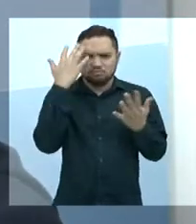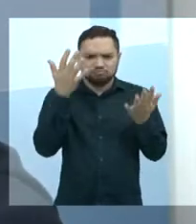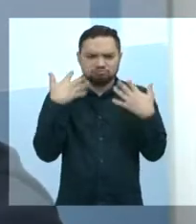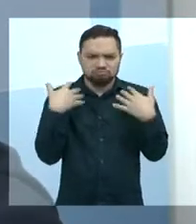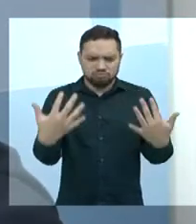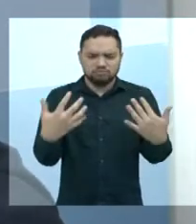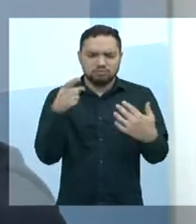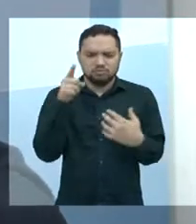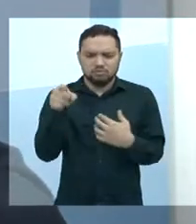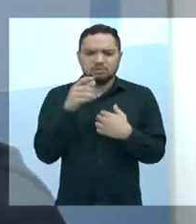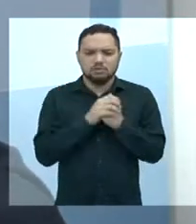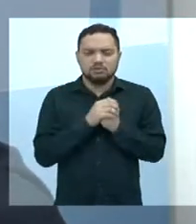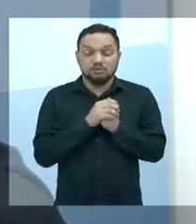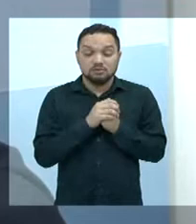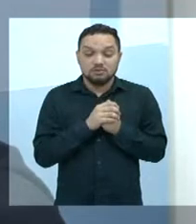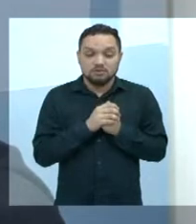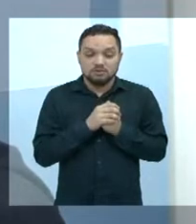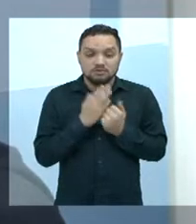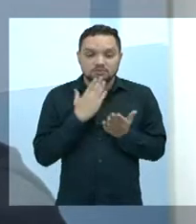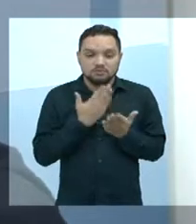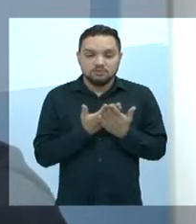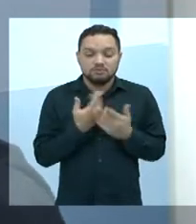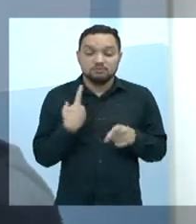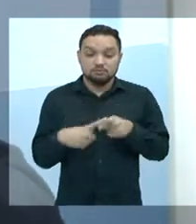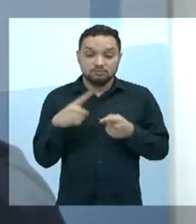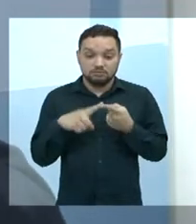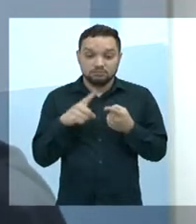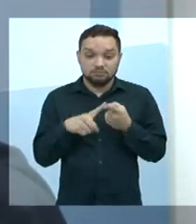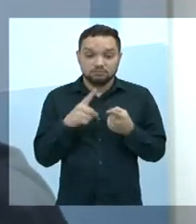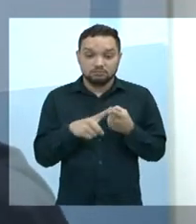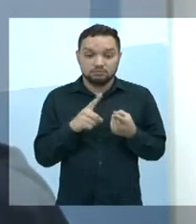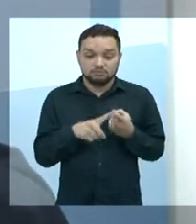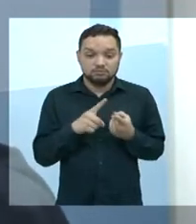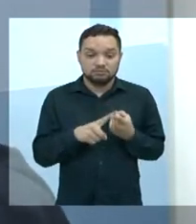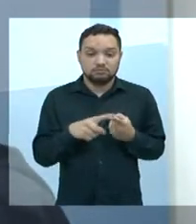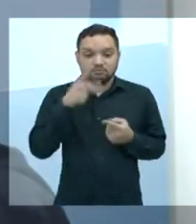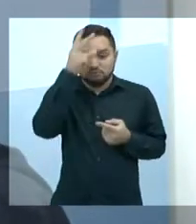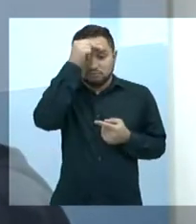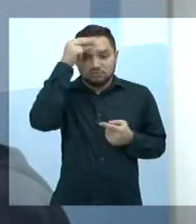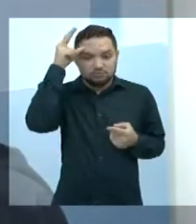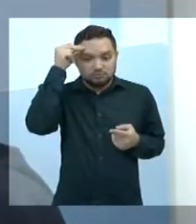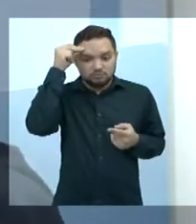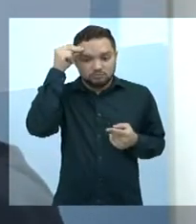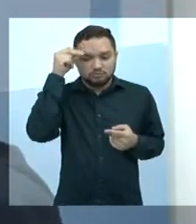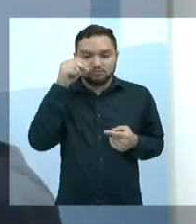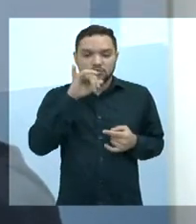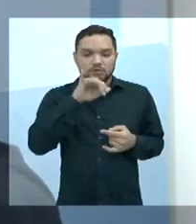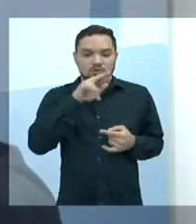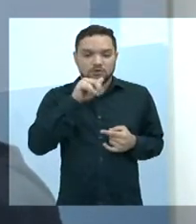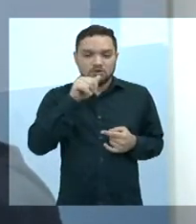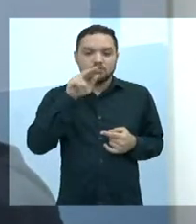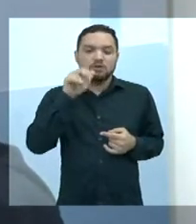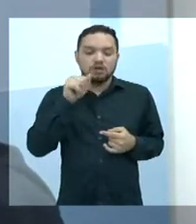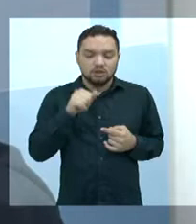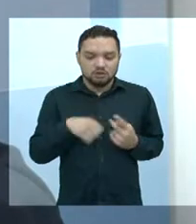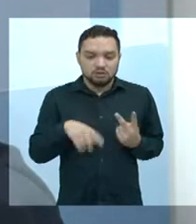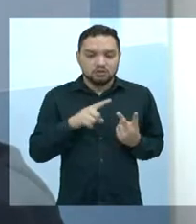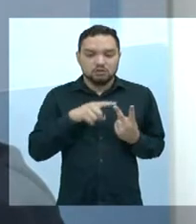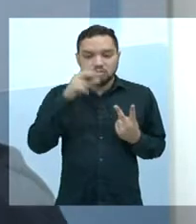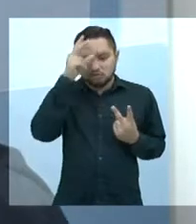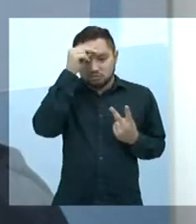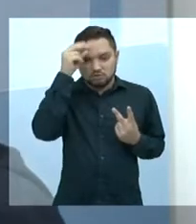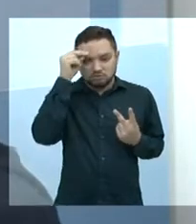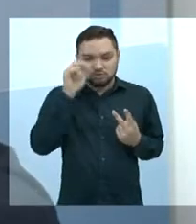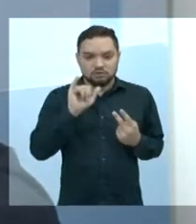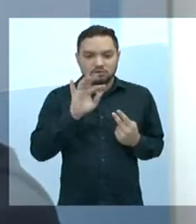na cidade de Palhano. Mas me encontrei também, o prefeito de Jaguarona estava lá, o Roberto, da Viúva, o prefeito de Itaiçaba,